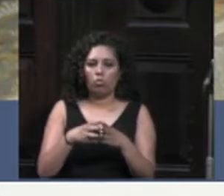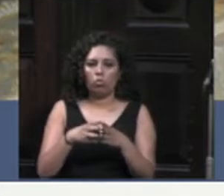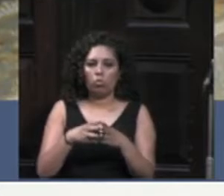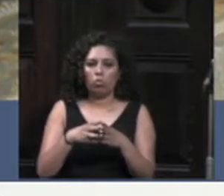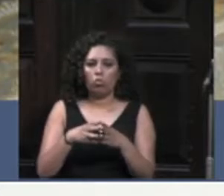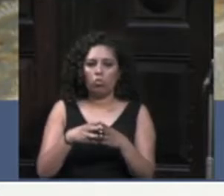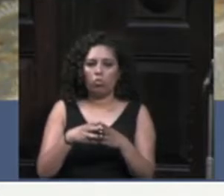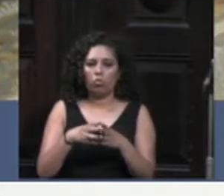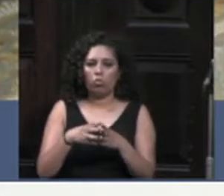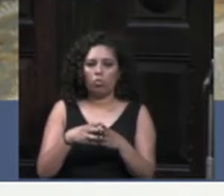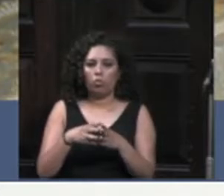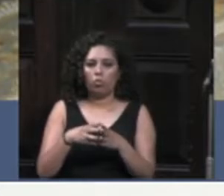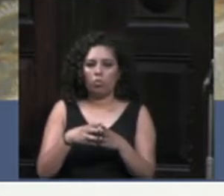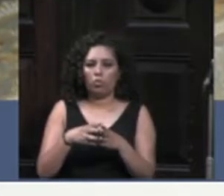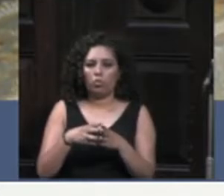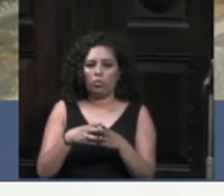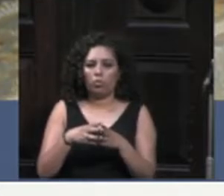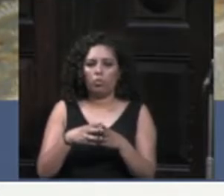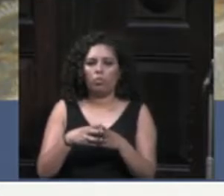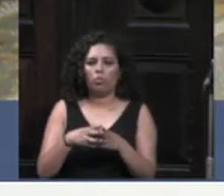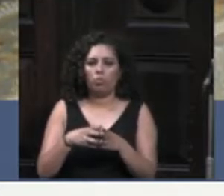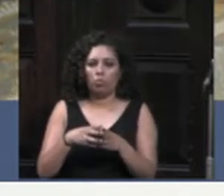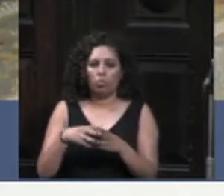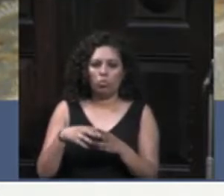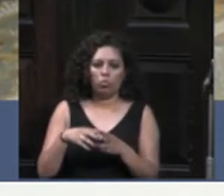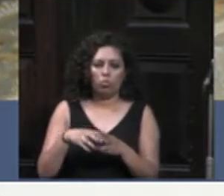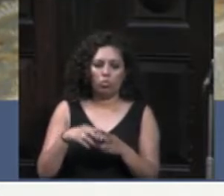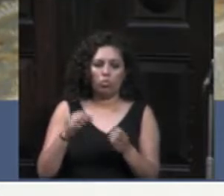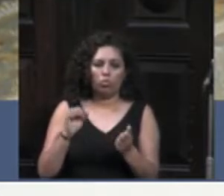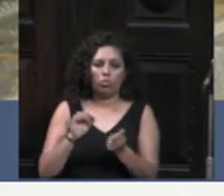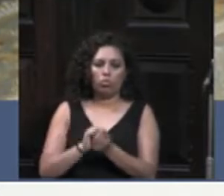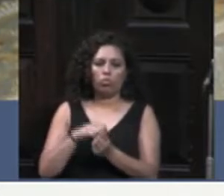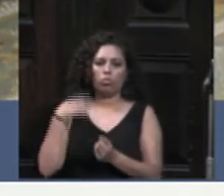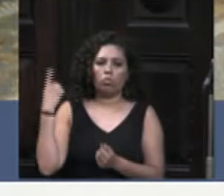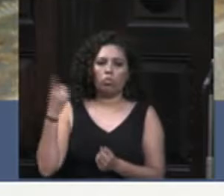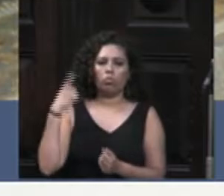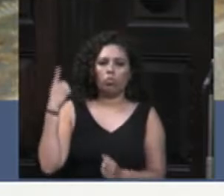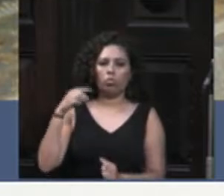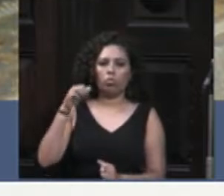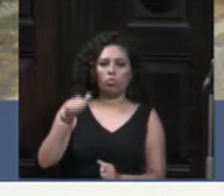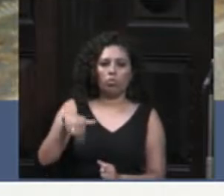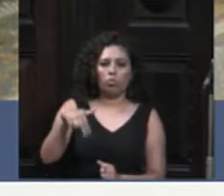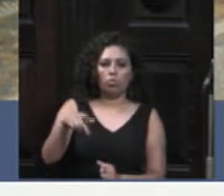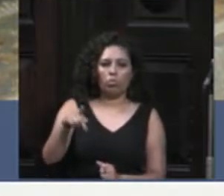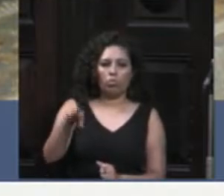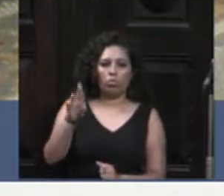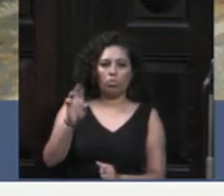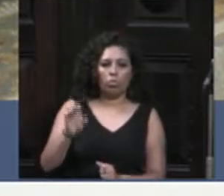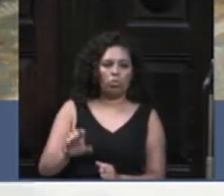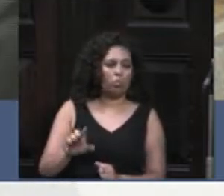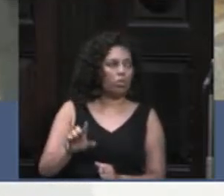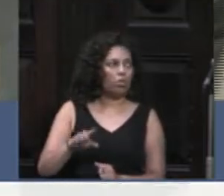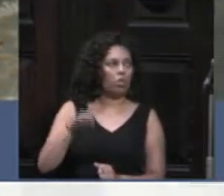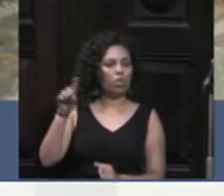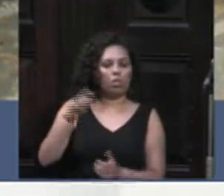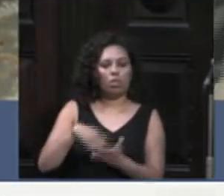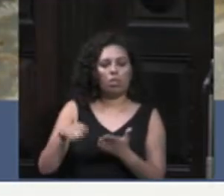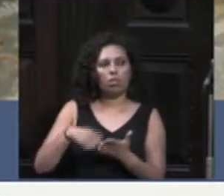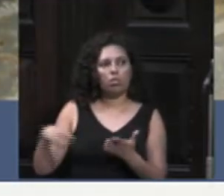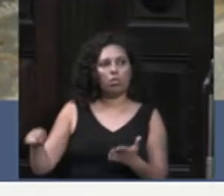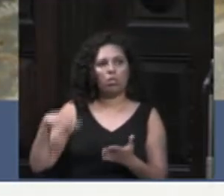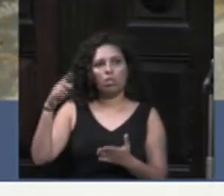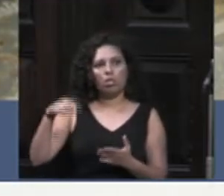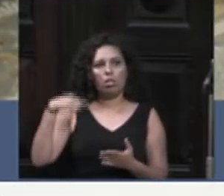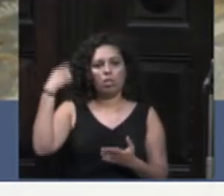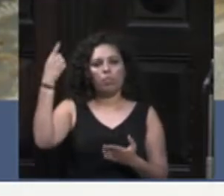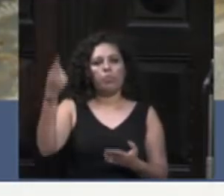A gente está dando entrada hoje com o nome do deputado Lazzaroni também. Ele não está aqui, ele vai assinar posteriormente. É só para